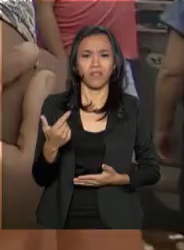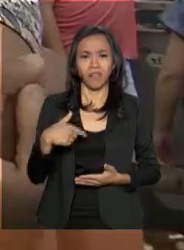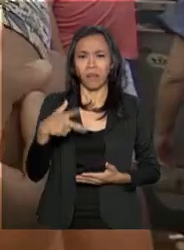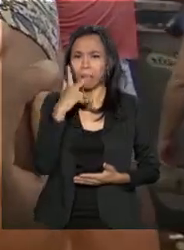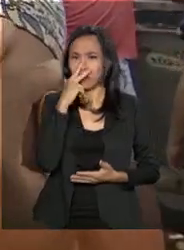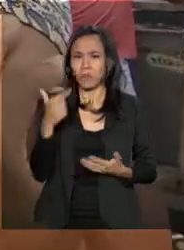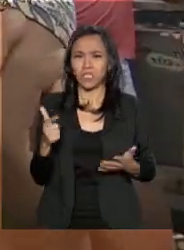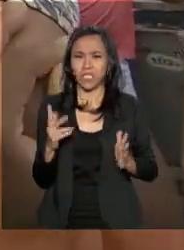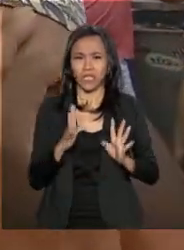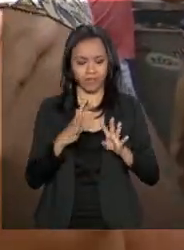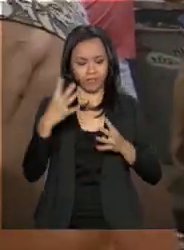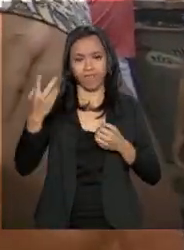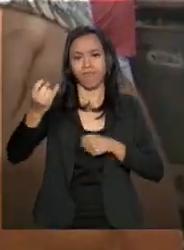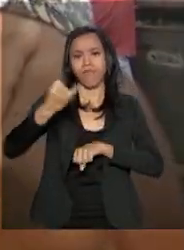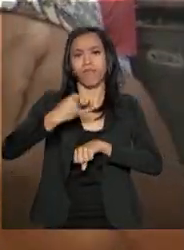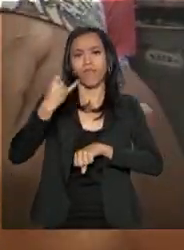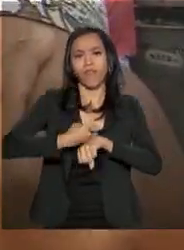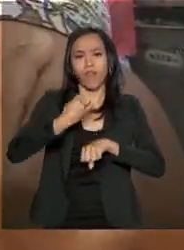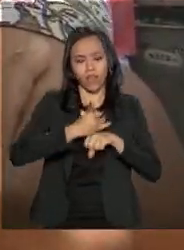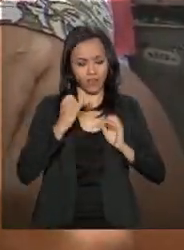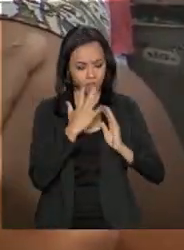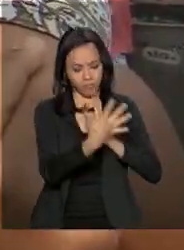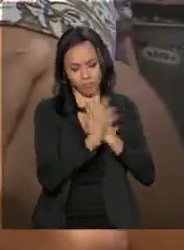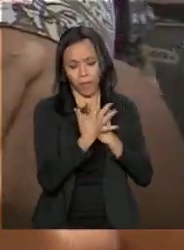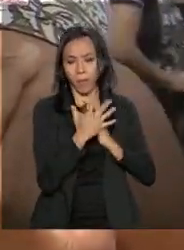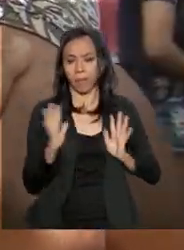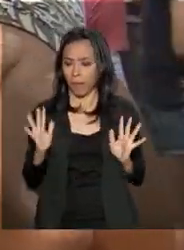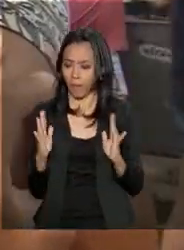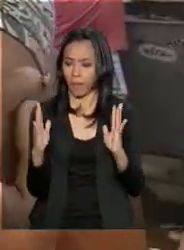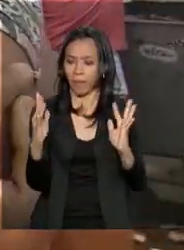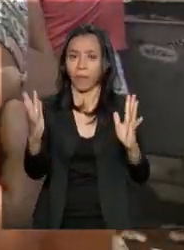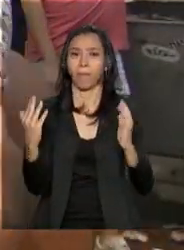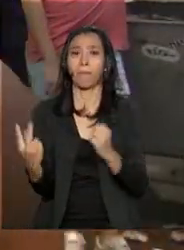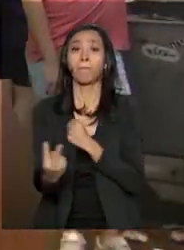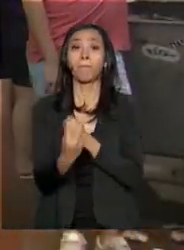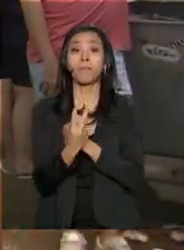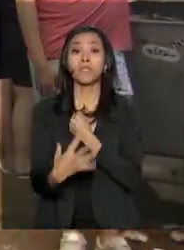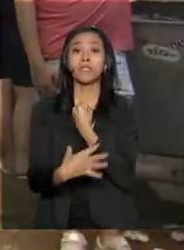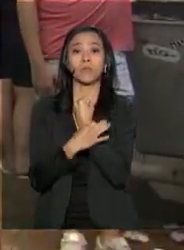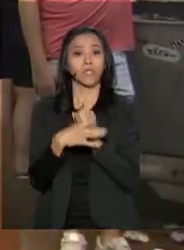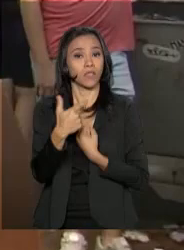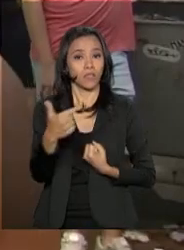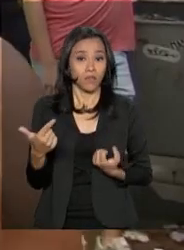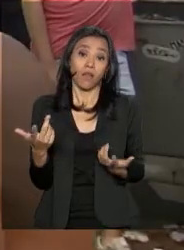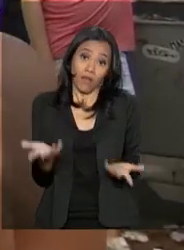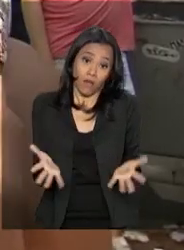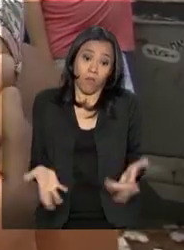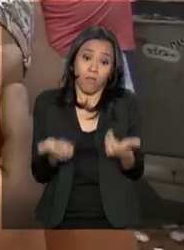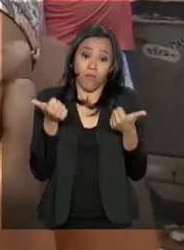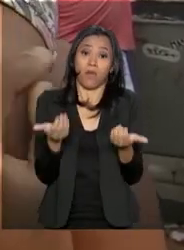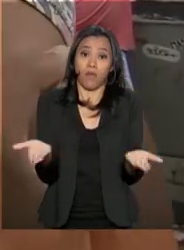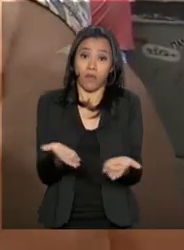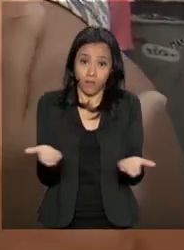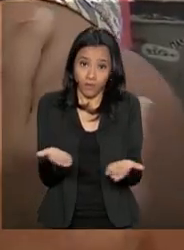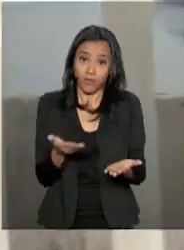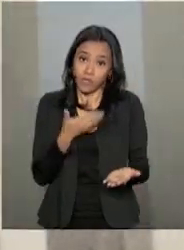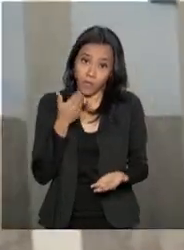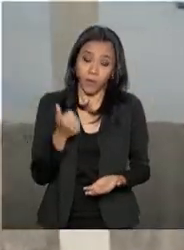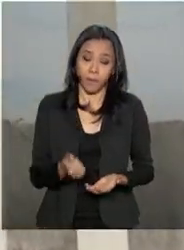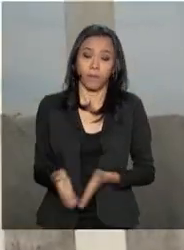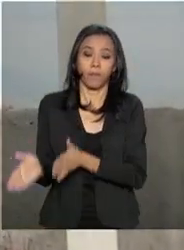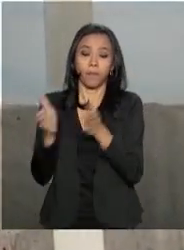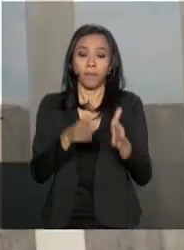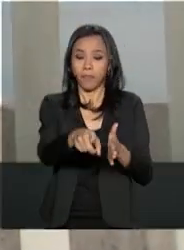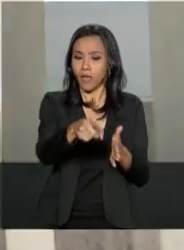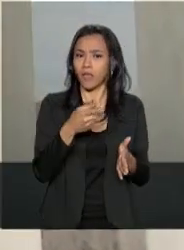grades em nada e seria bem na hora também não tardou a ponte não era segura só não cedesse outro caminhoneiro seminário fica